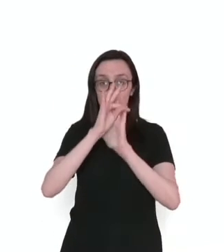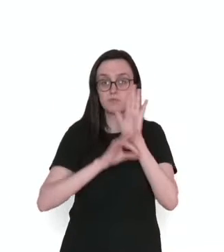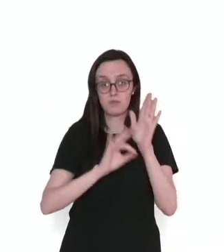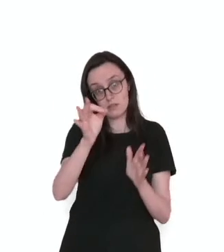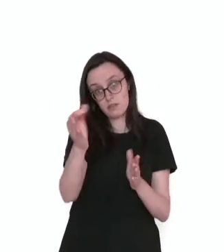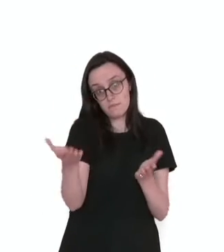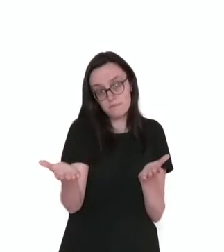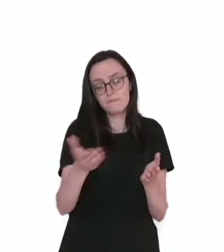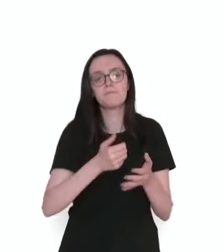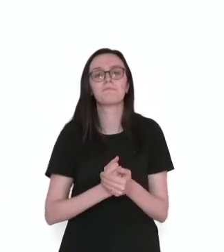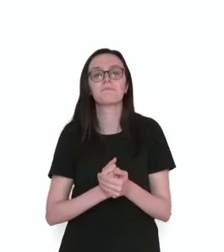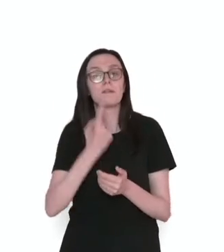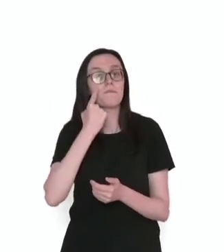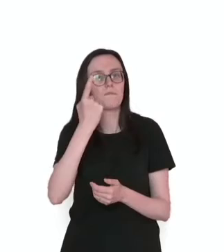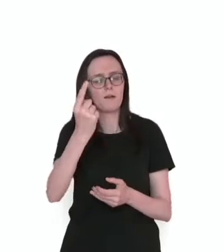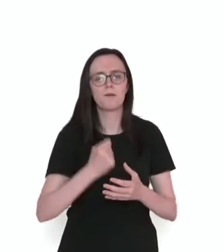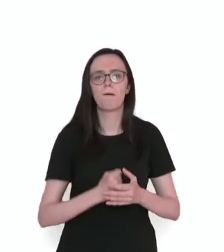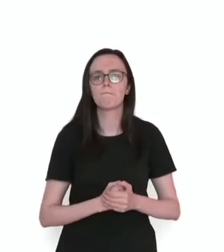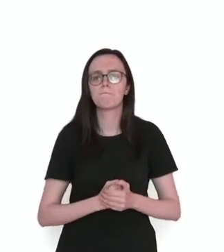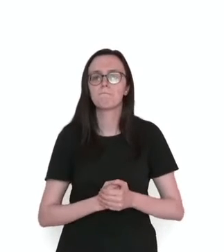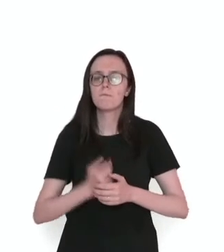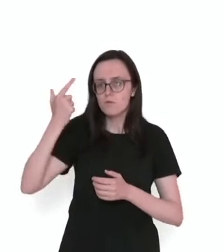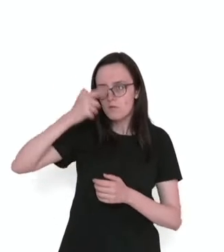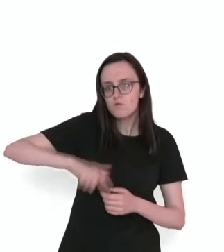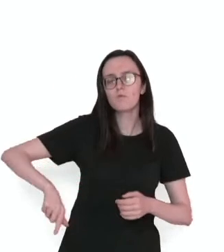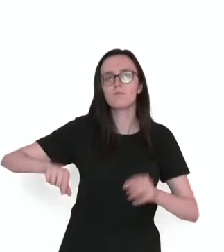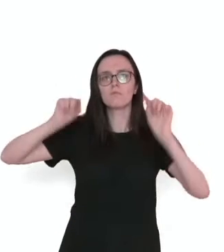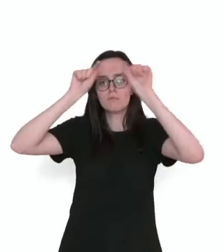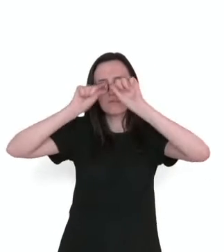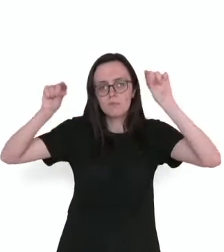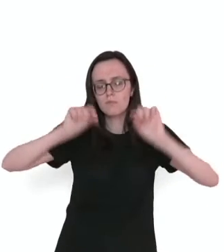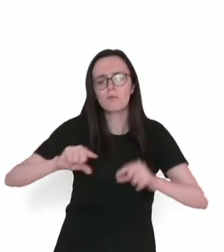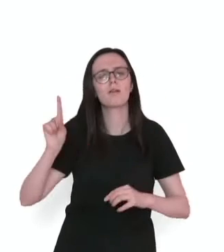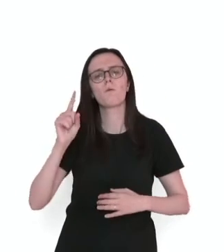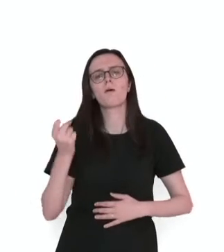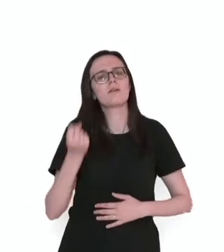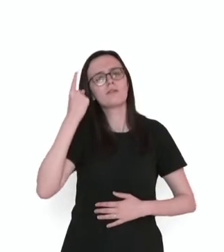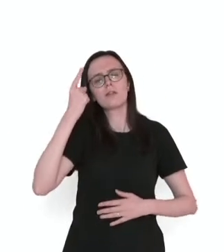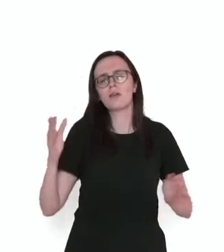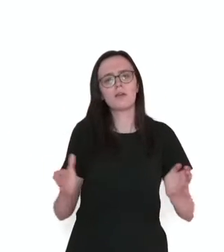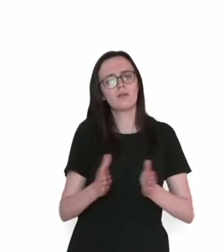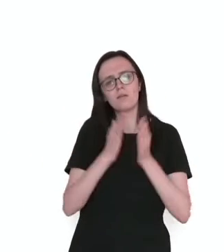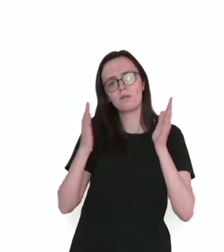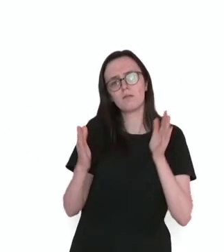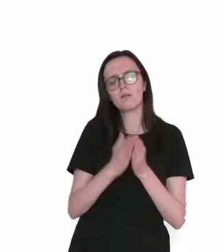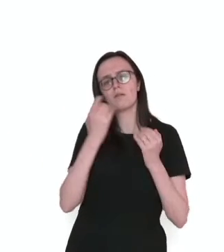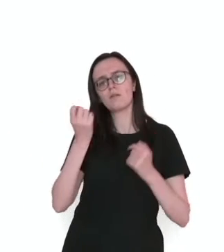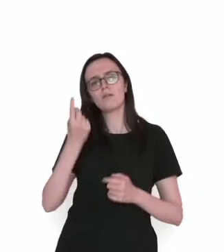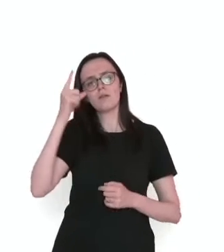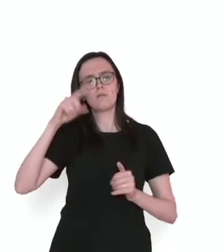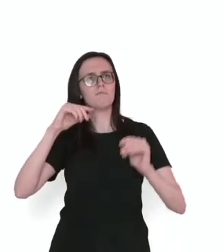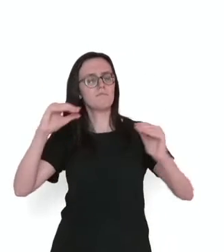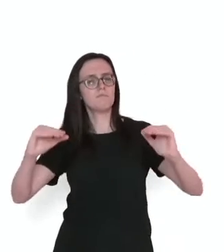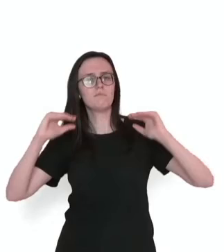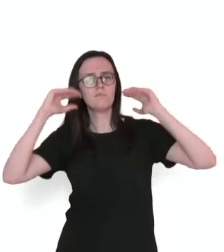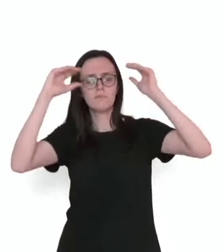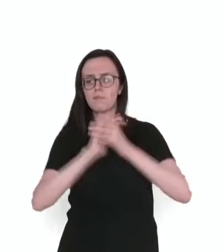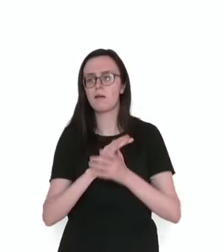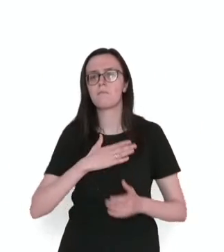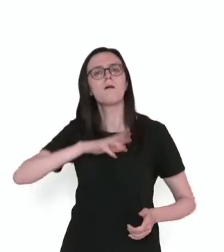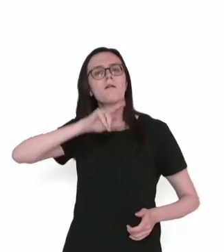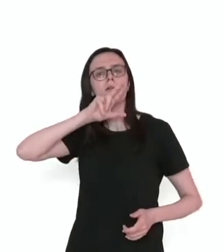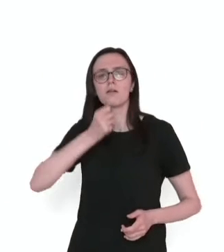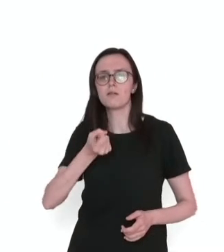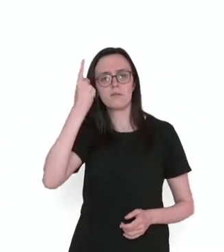mesmo? Então veja, relendo os versos. Não é estranho ser pobre, estranho ser elitista. Nem o meu sotaque